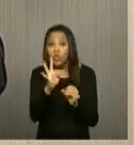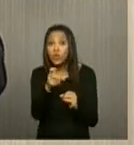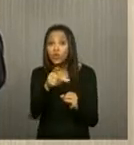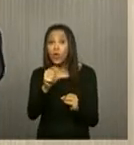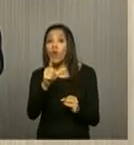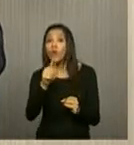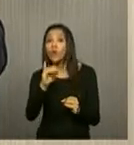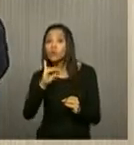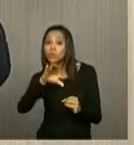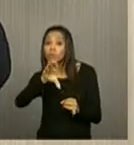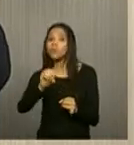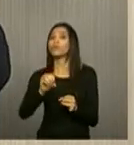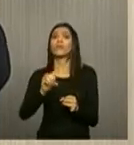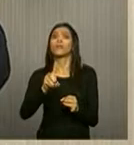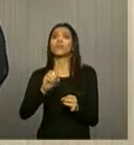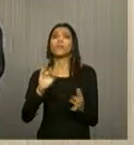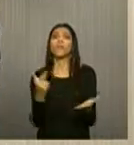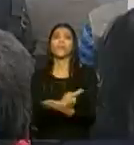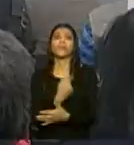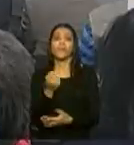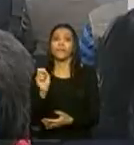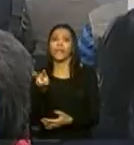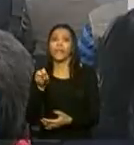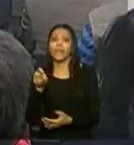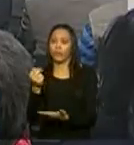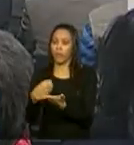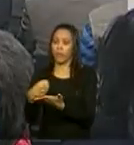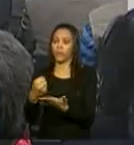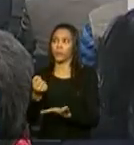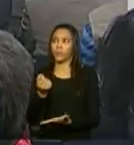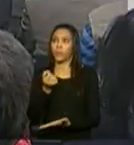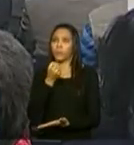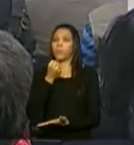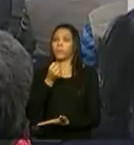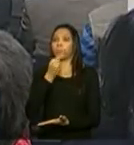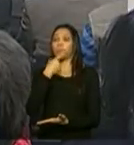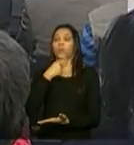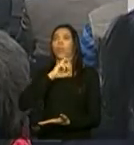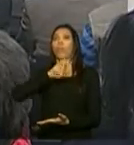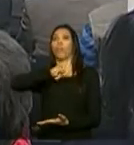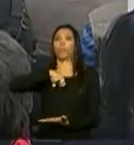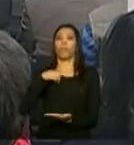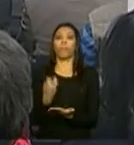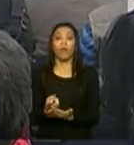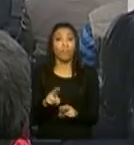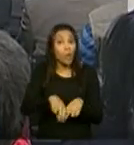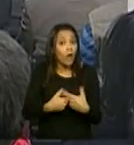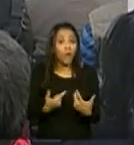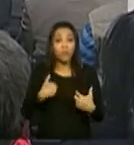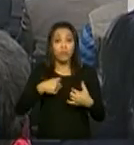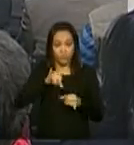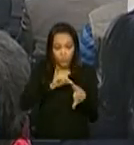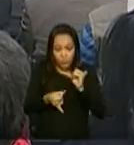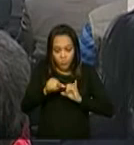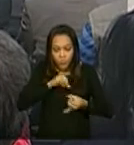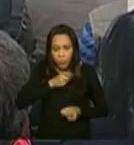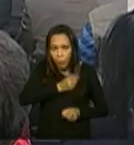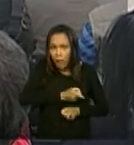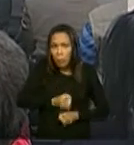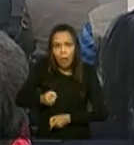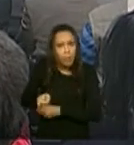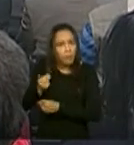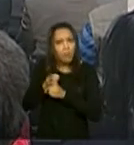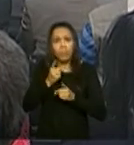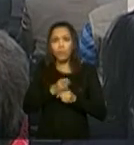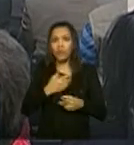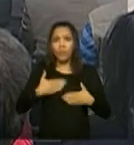decorrido de um envenenamento tendo em vista as mudanças químicas e físicas que o corpo